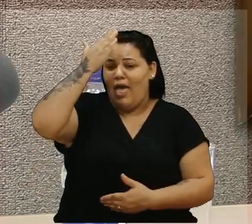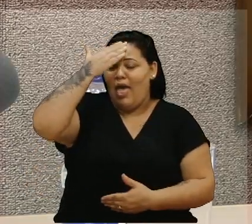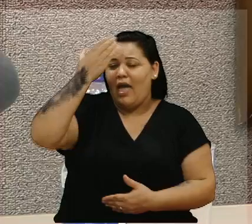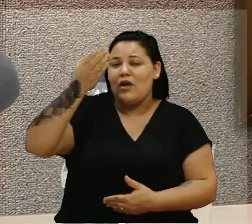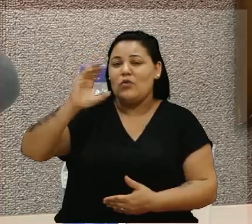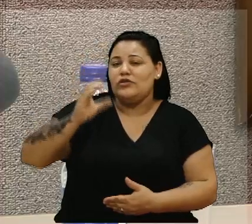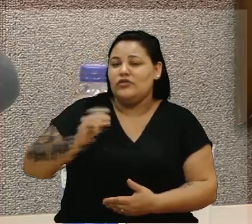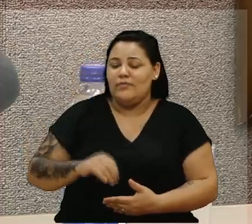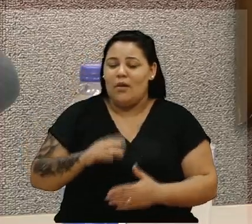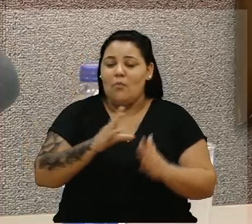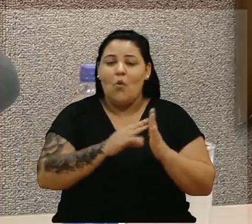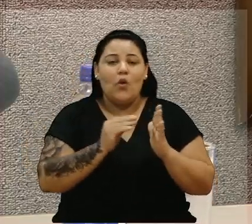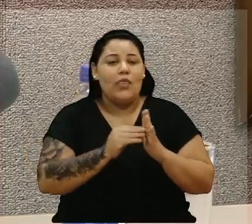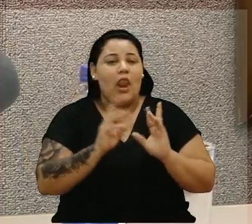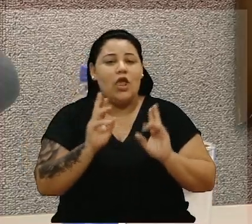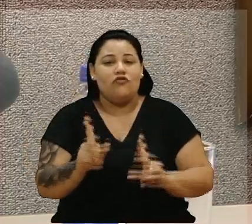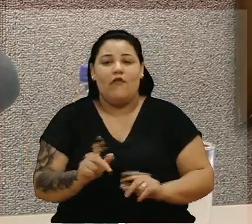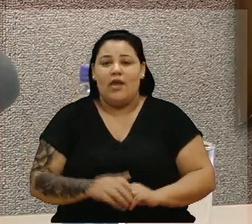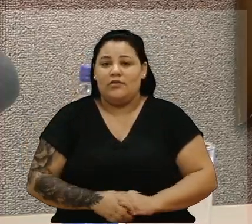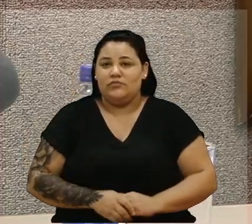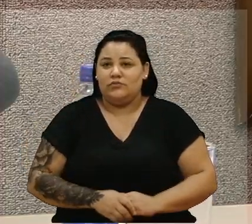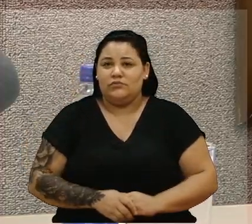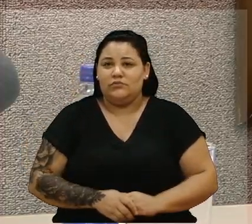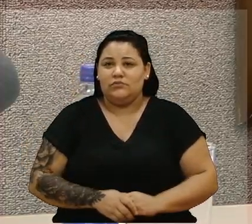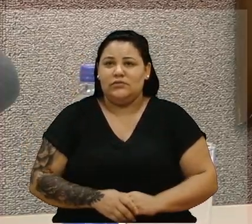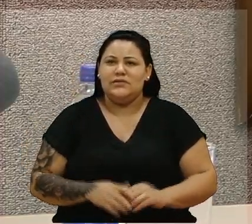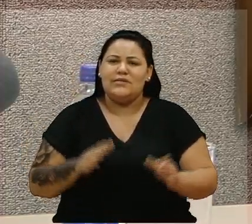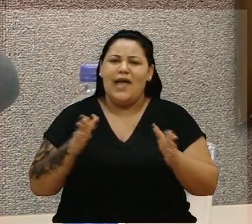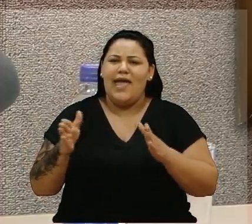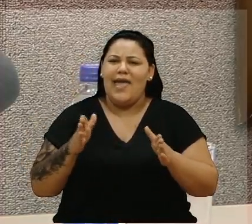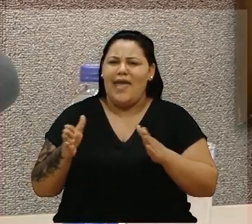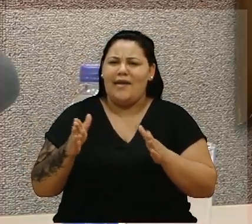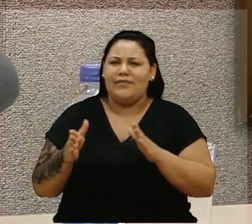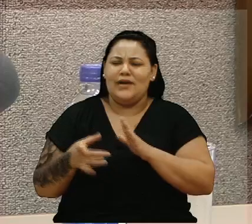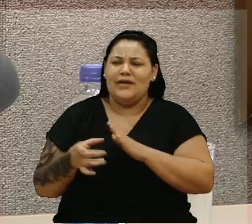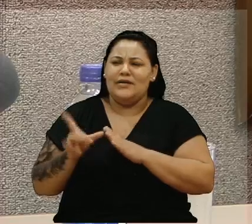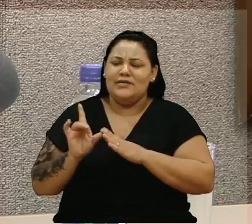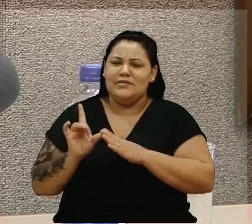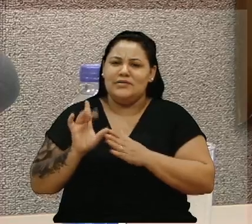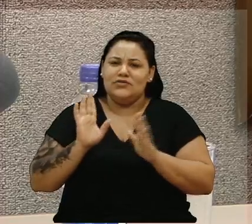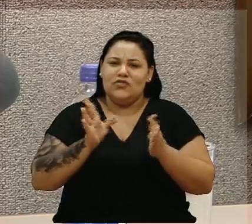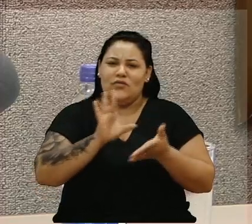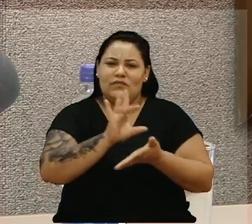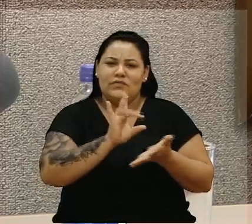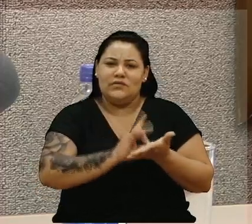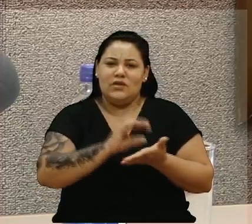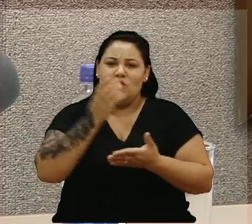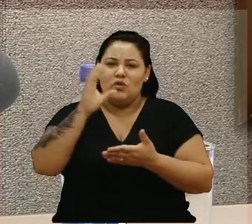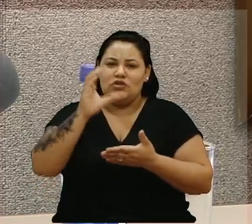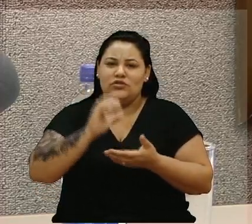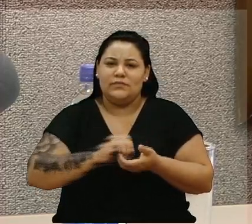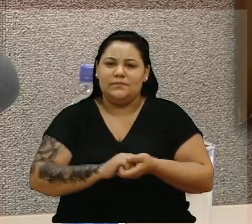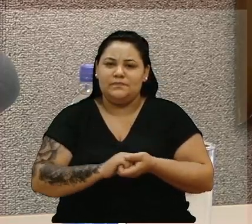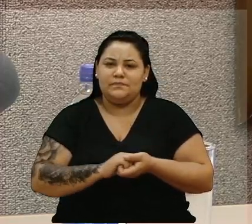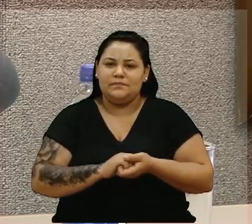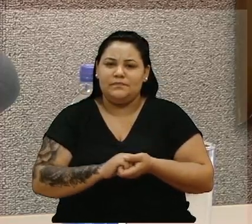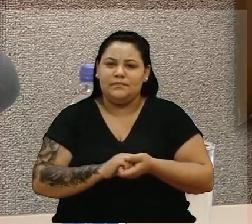é diferente. Desde a época do Ligeirinho ainda, quando foi instituído o Ligeirinho lá em Curitiba, tal,